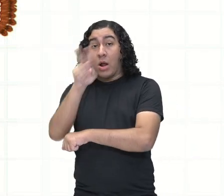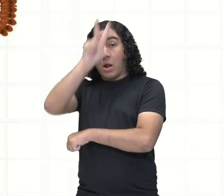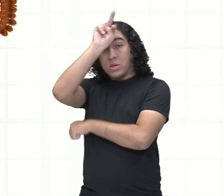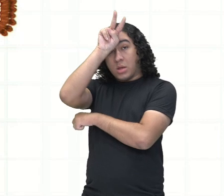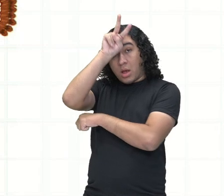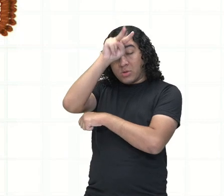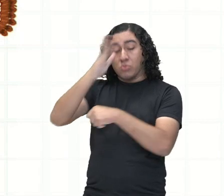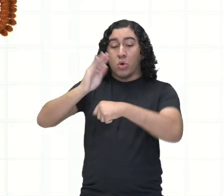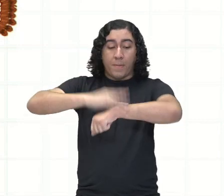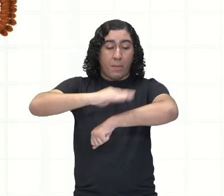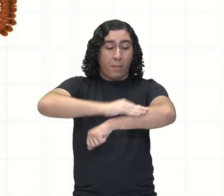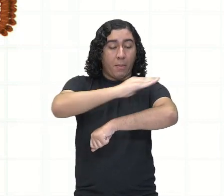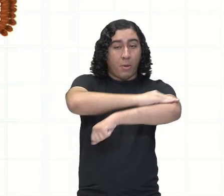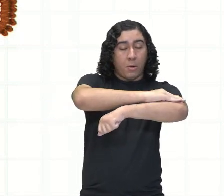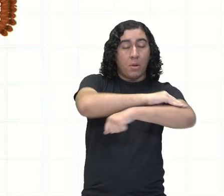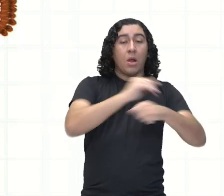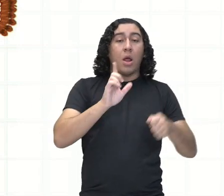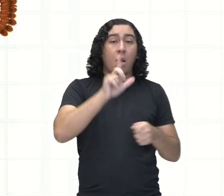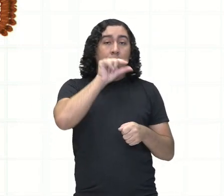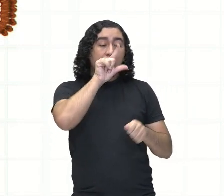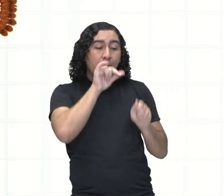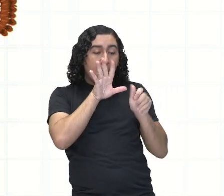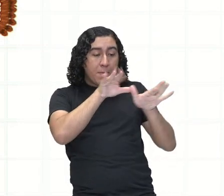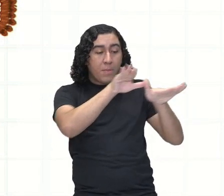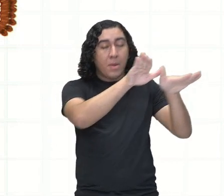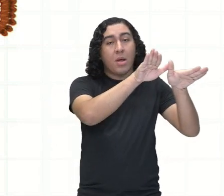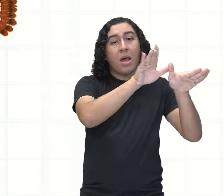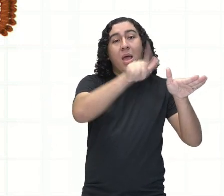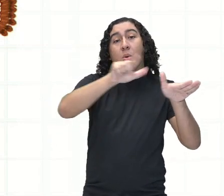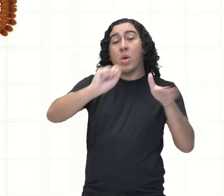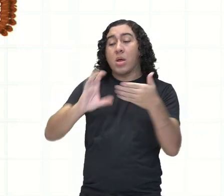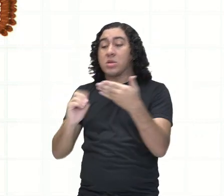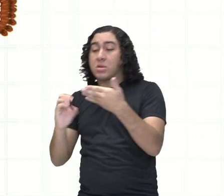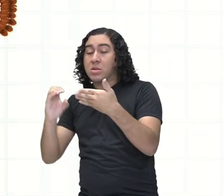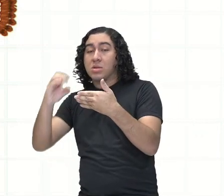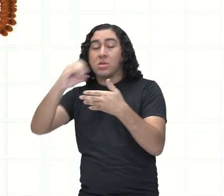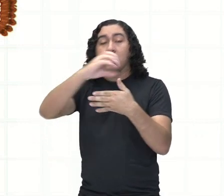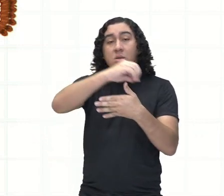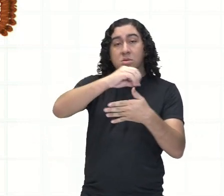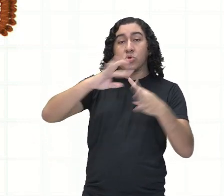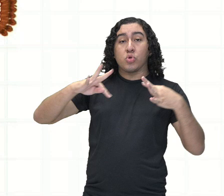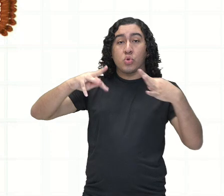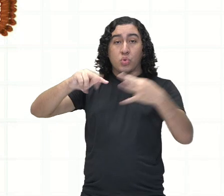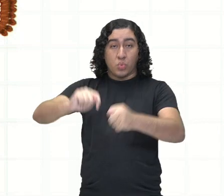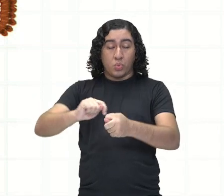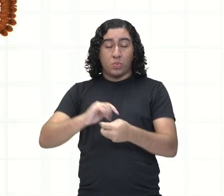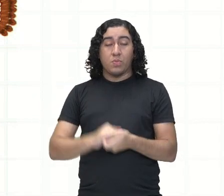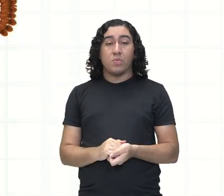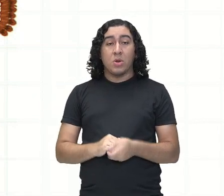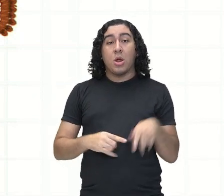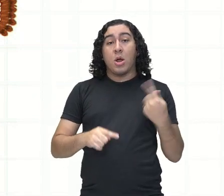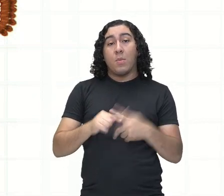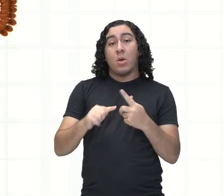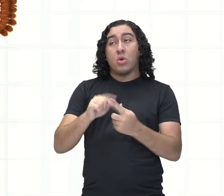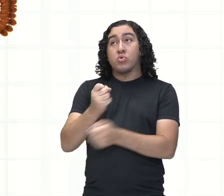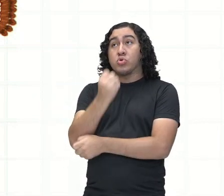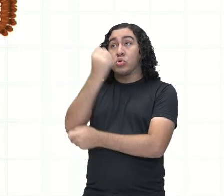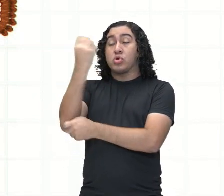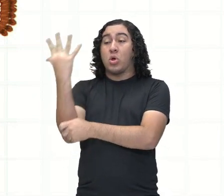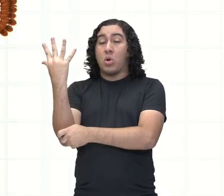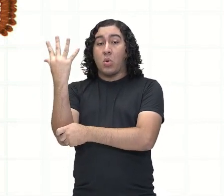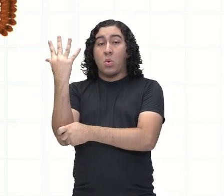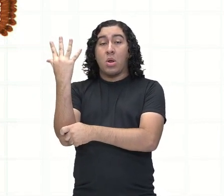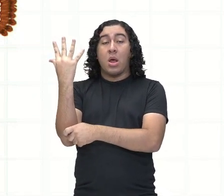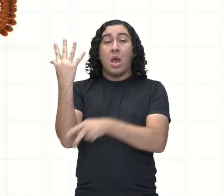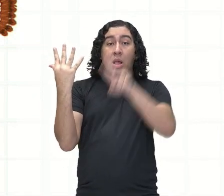uma cadeia alimentar. Um organismo vai servindo de alimento para outro. E nesta cadeia alimentar